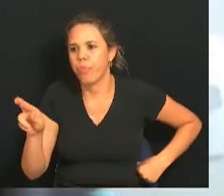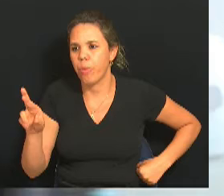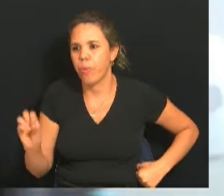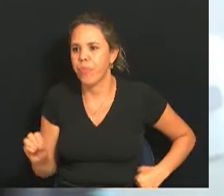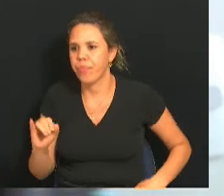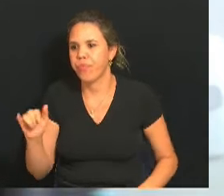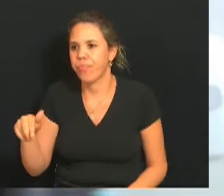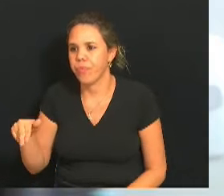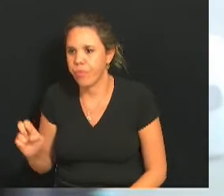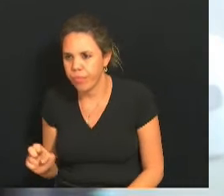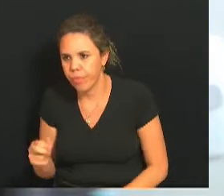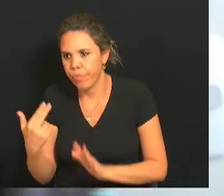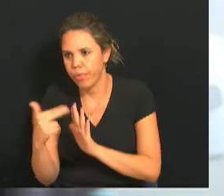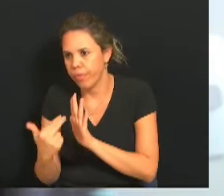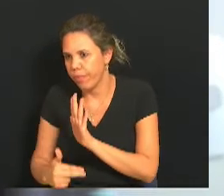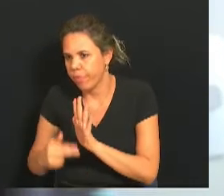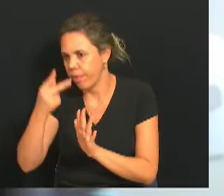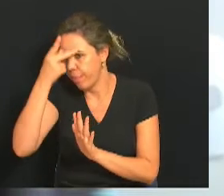Jaqueline,